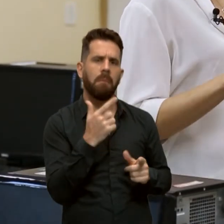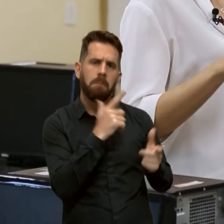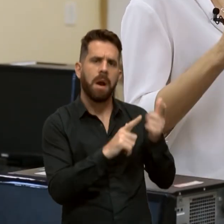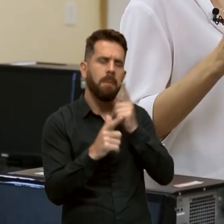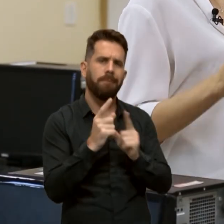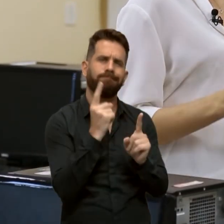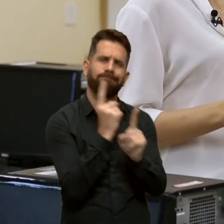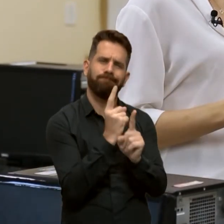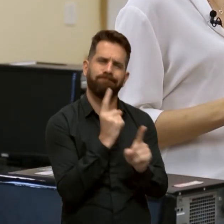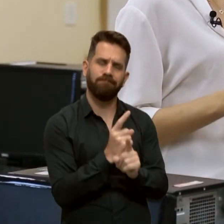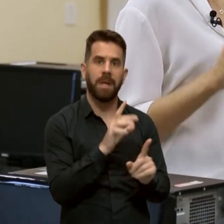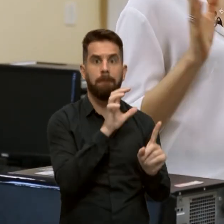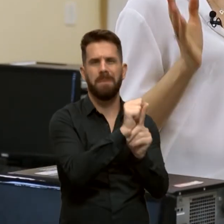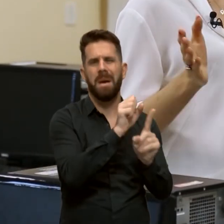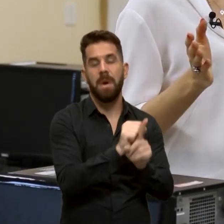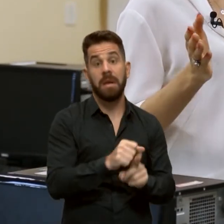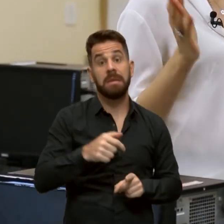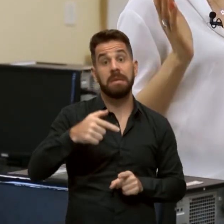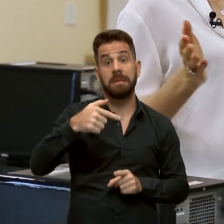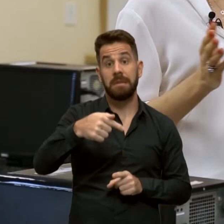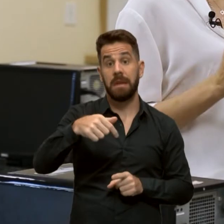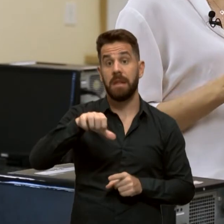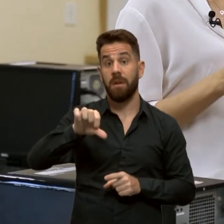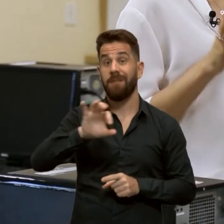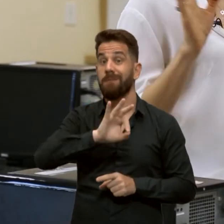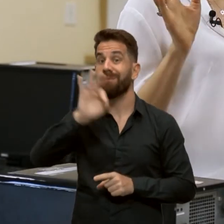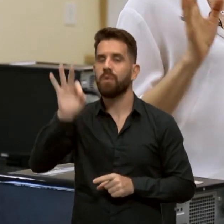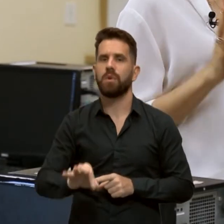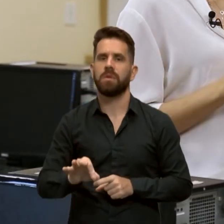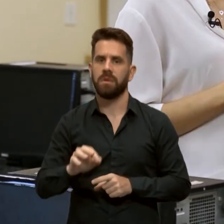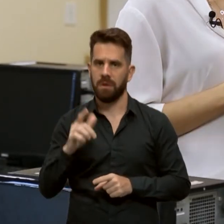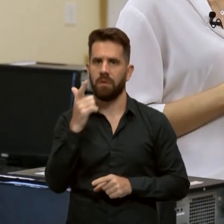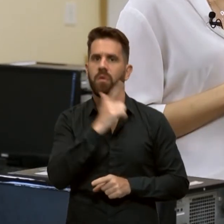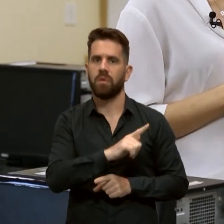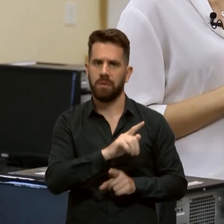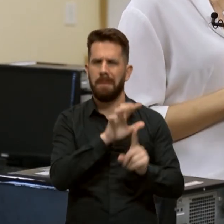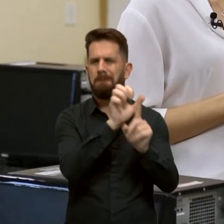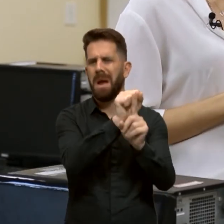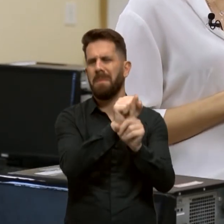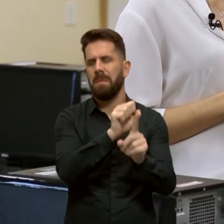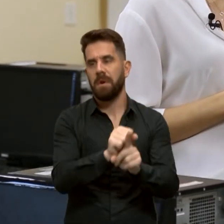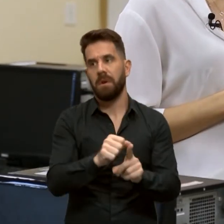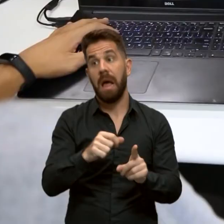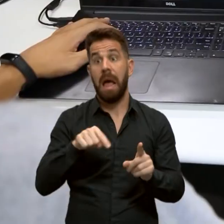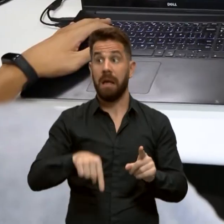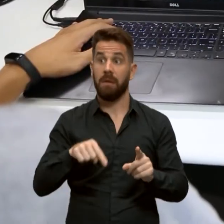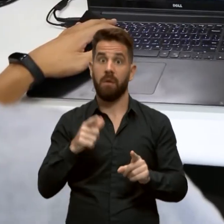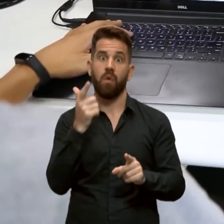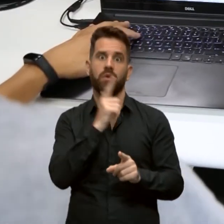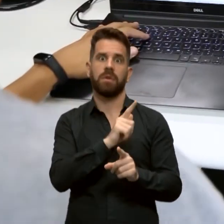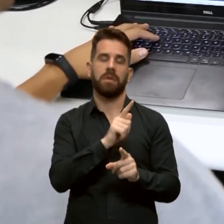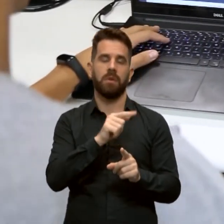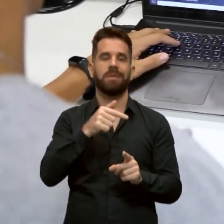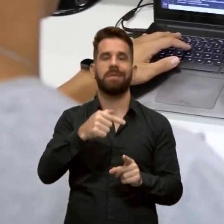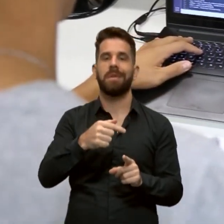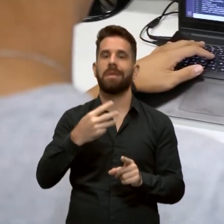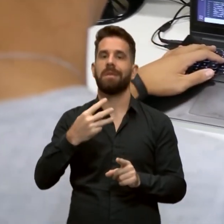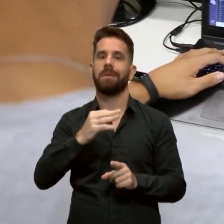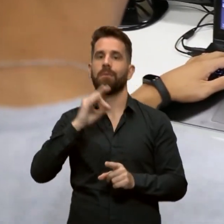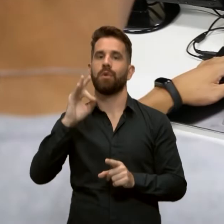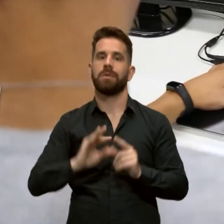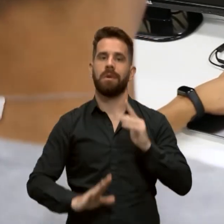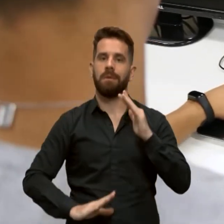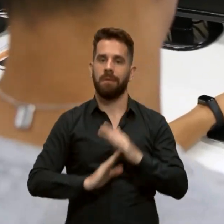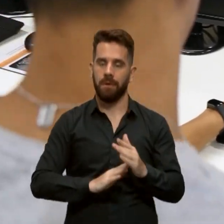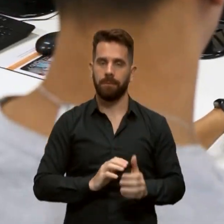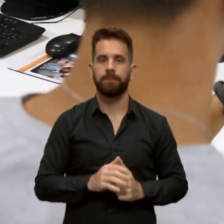aí 79%. No nosso caso nós alcançamos 73% de acerto. Porque o racismo ele vem de várias